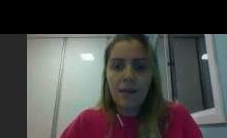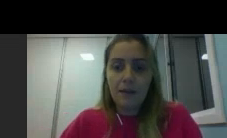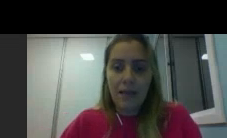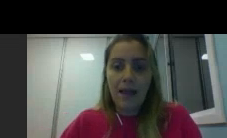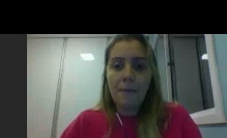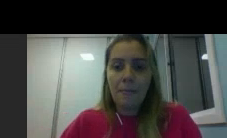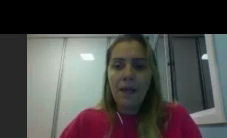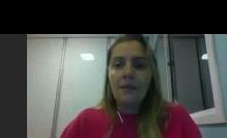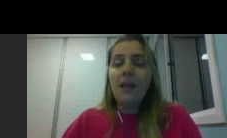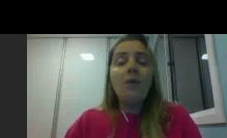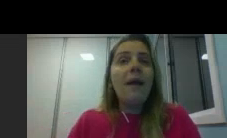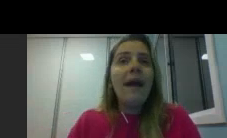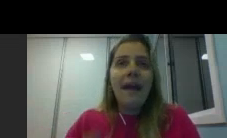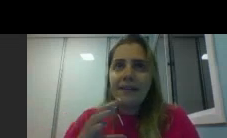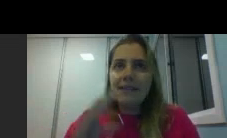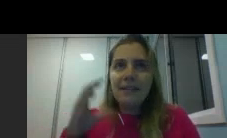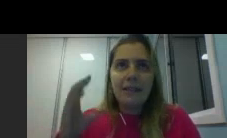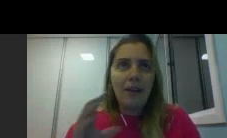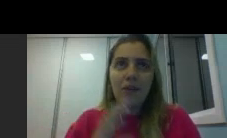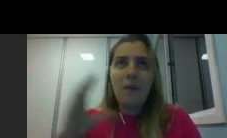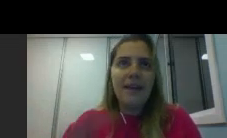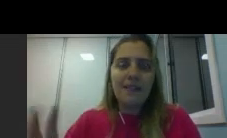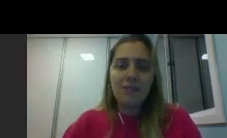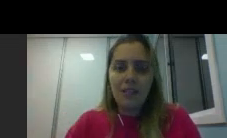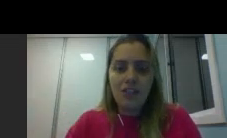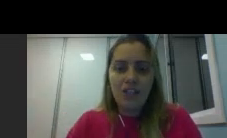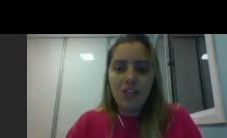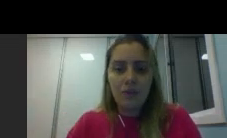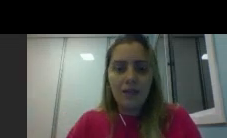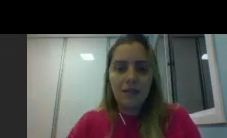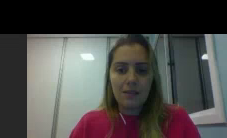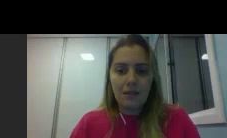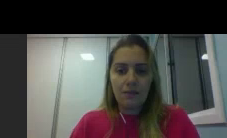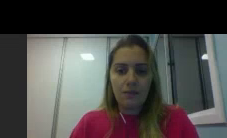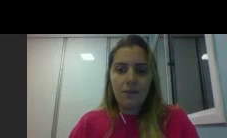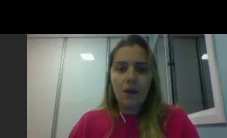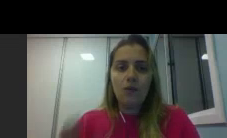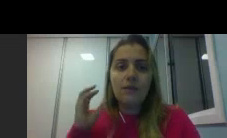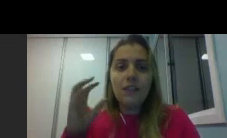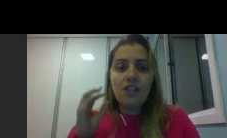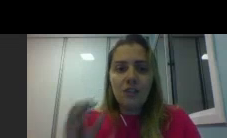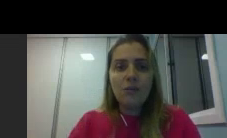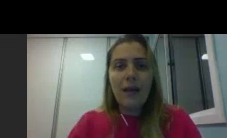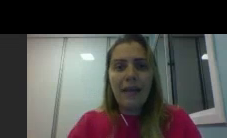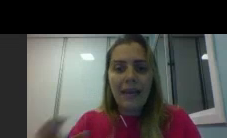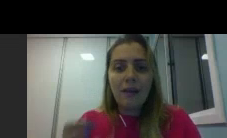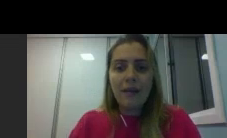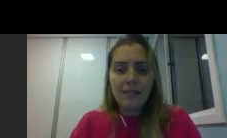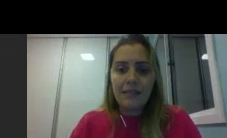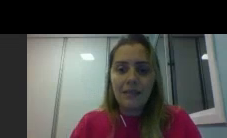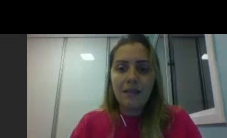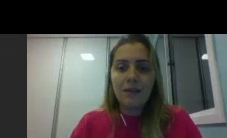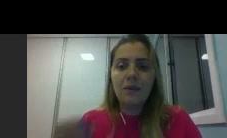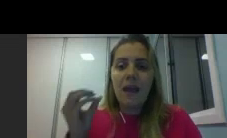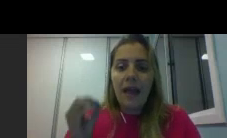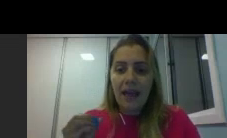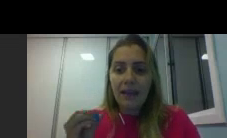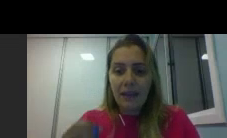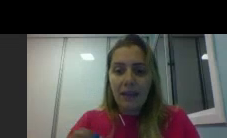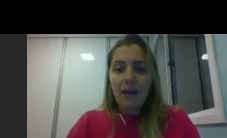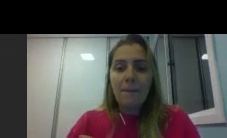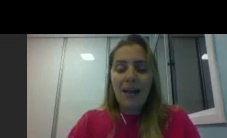população, tá? Não é esse, né, não é esse o sentido do recessivo. O sentido do alelo